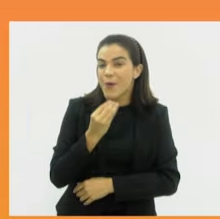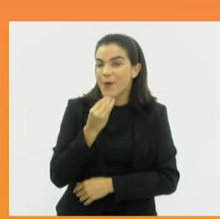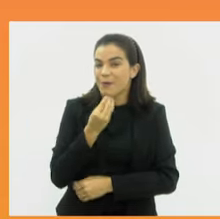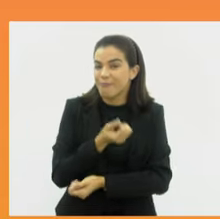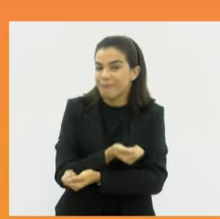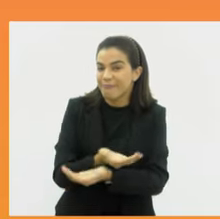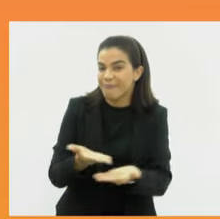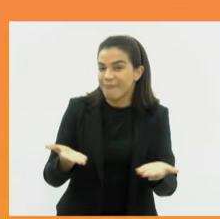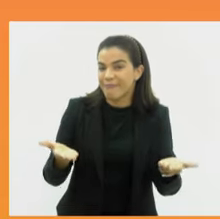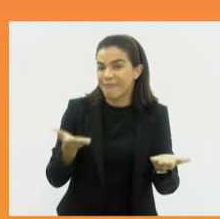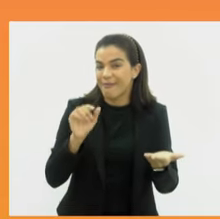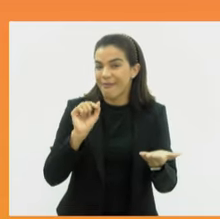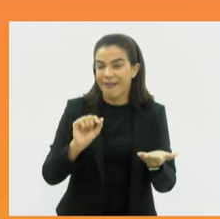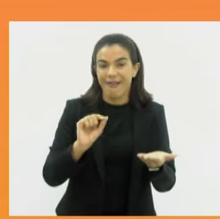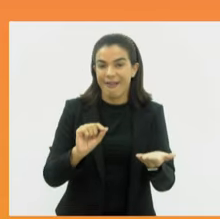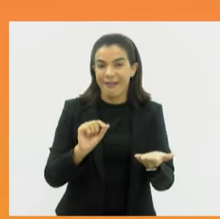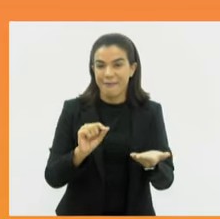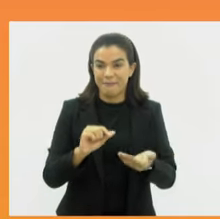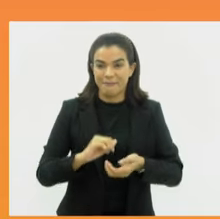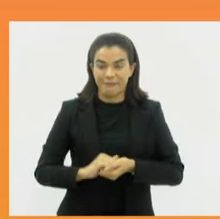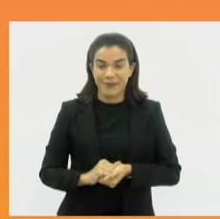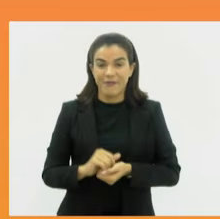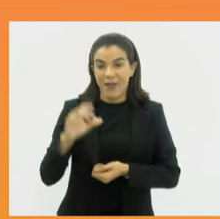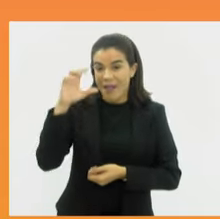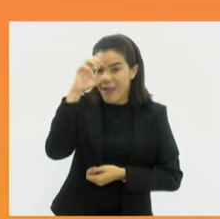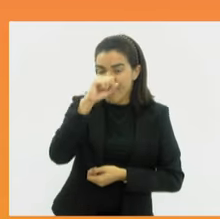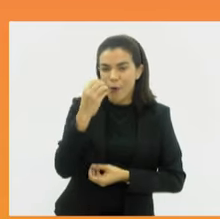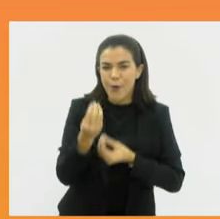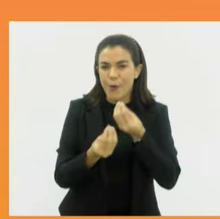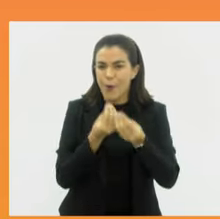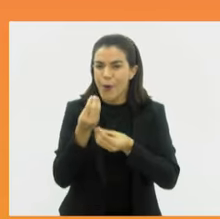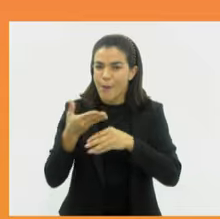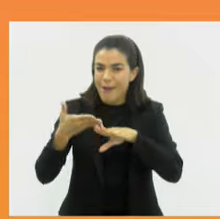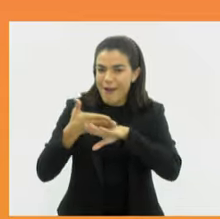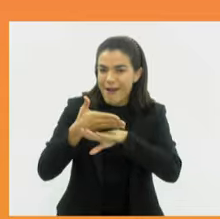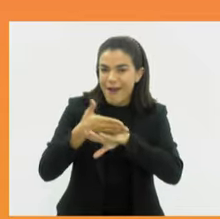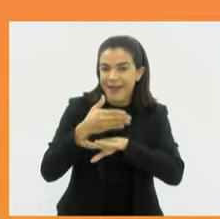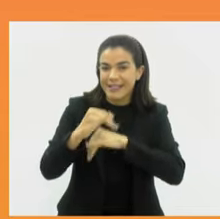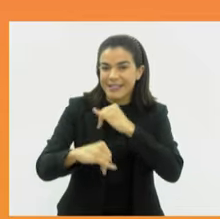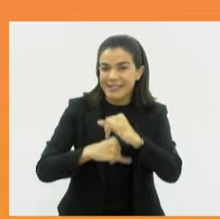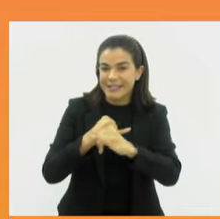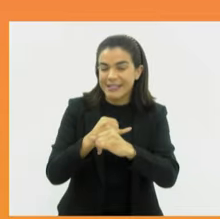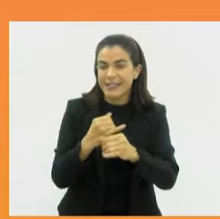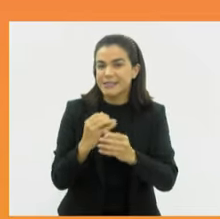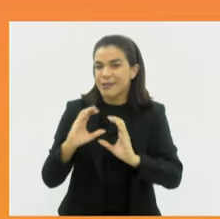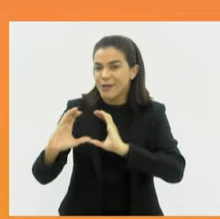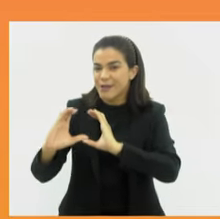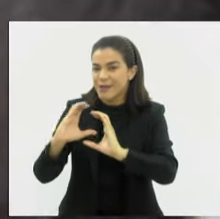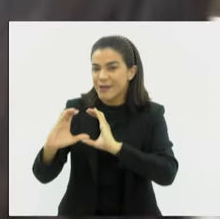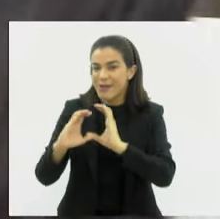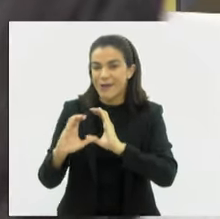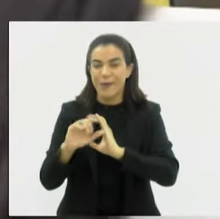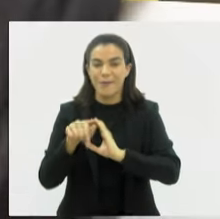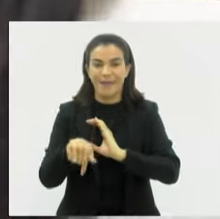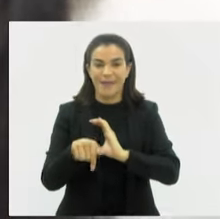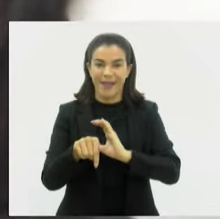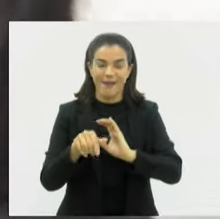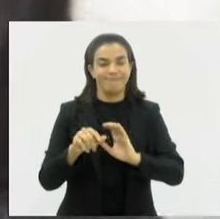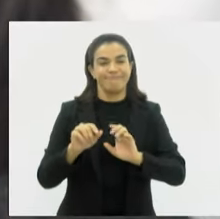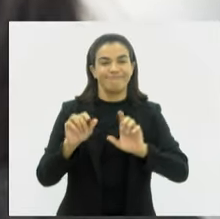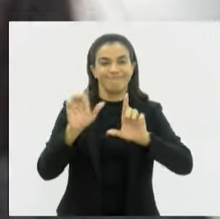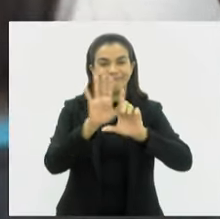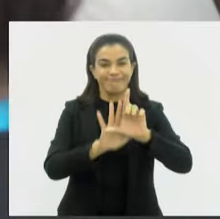de informática básica. Os alunos vão aprender como acessar a internet e se comunicar através do computador, num clima